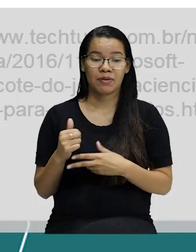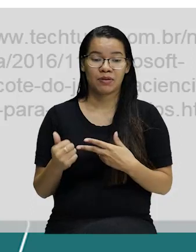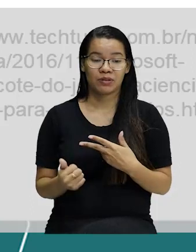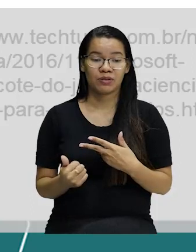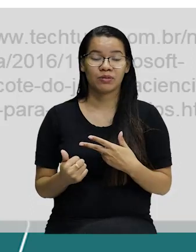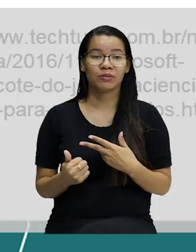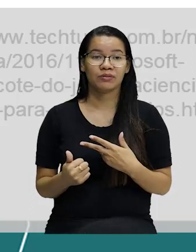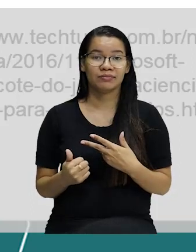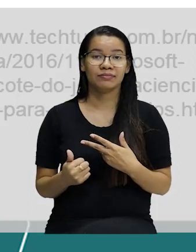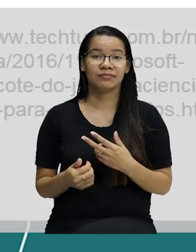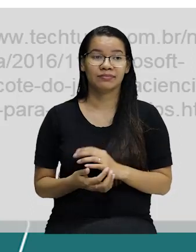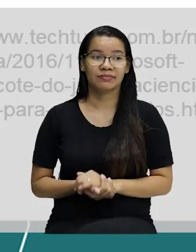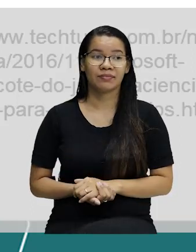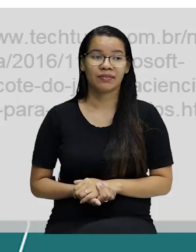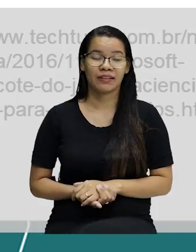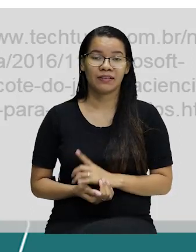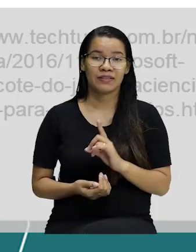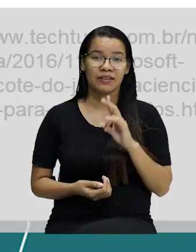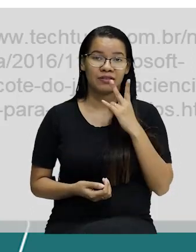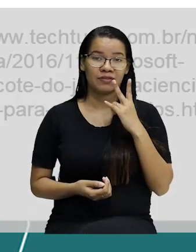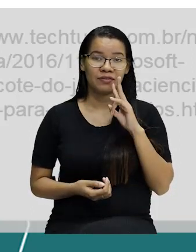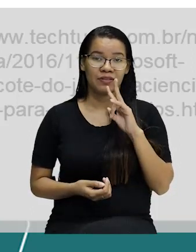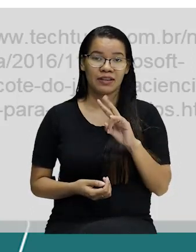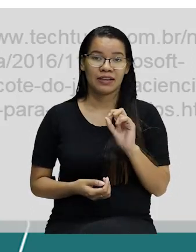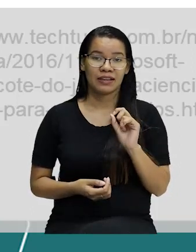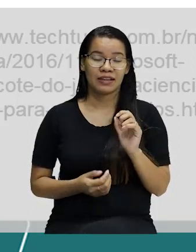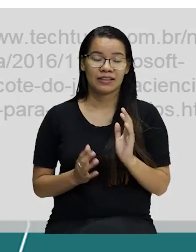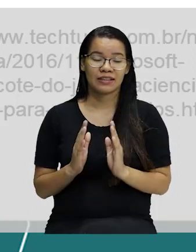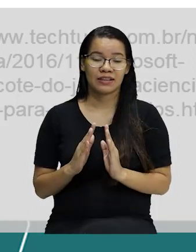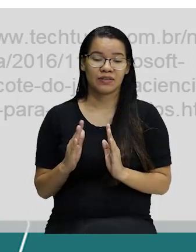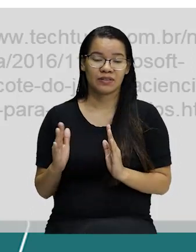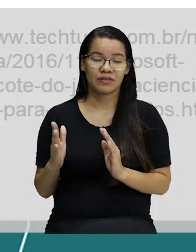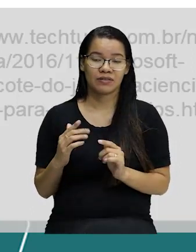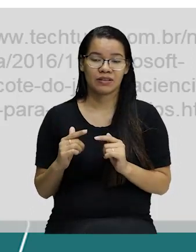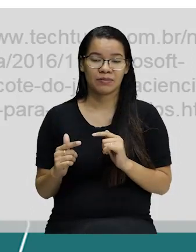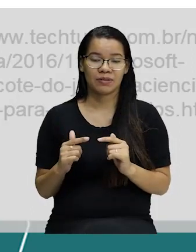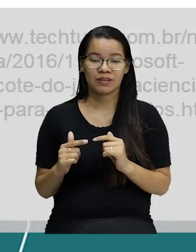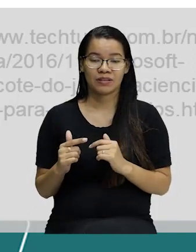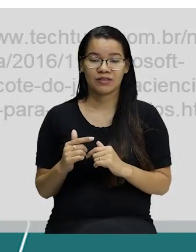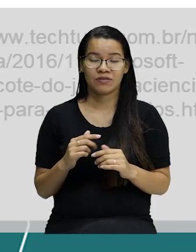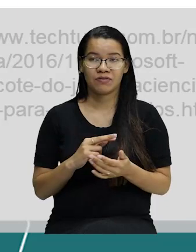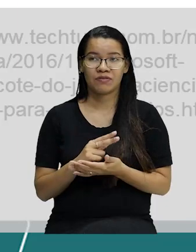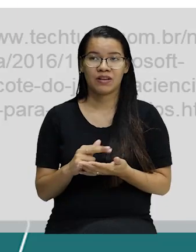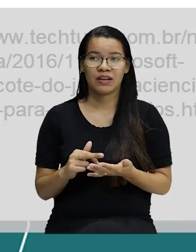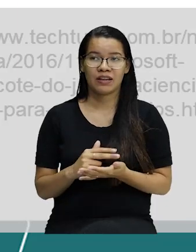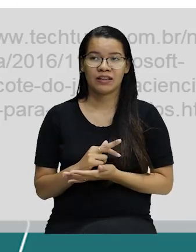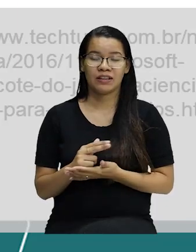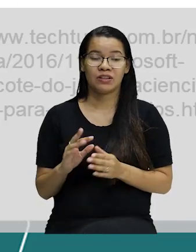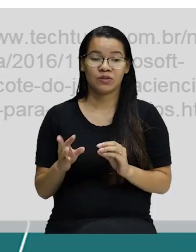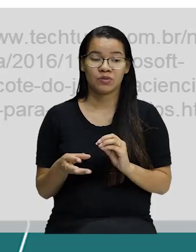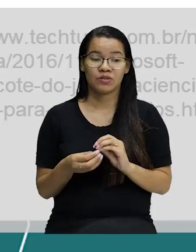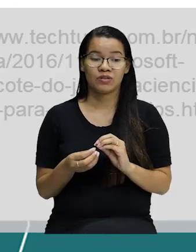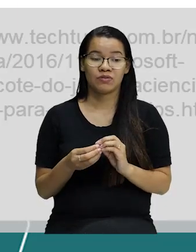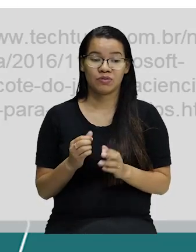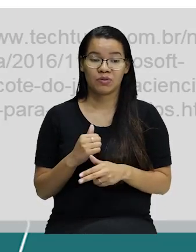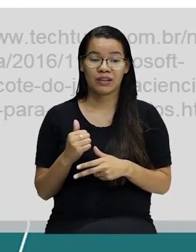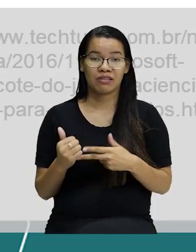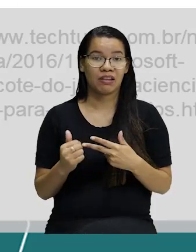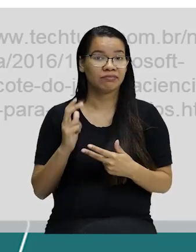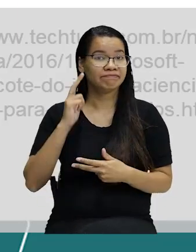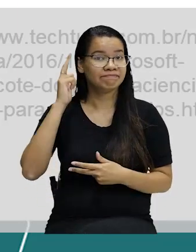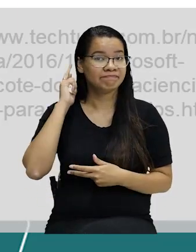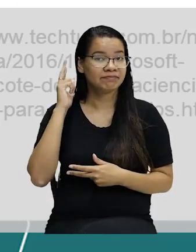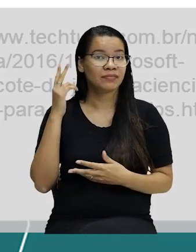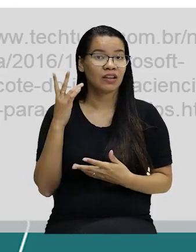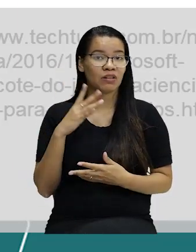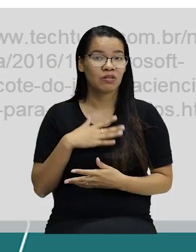Para você ver que as sequências, elas são trabalhadas, né, nas mais diversas formas, inclusive o Enem gosta muito de